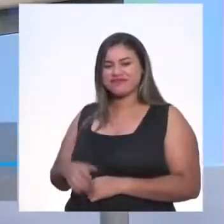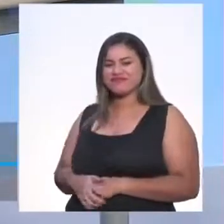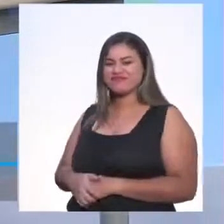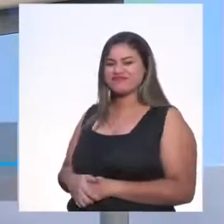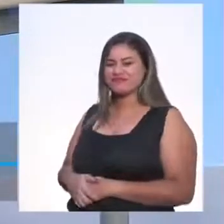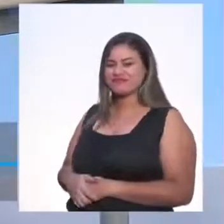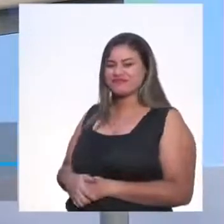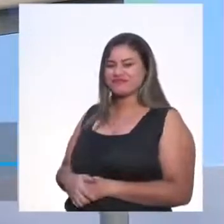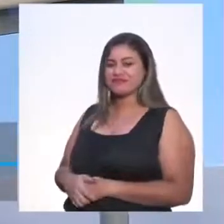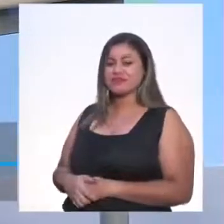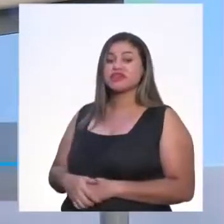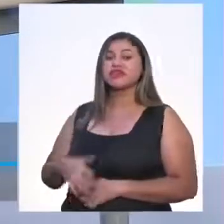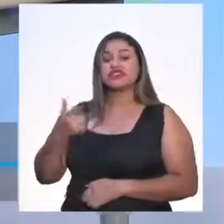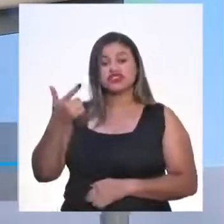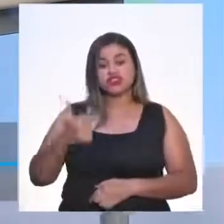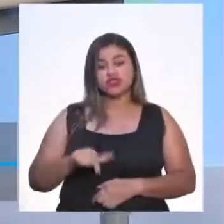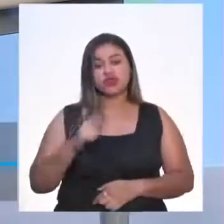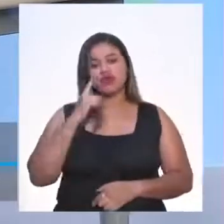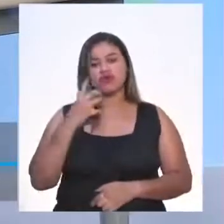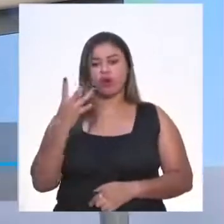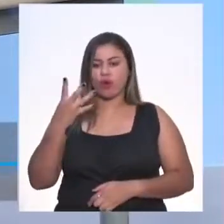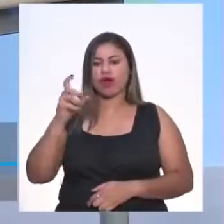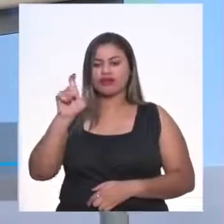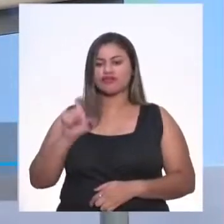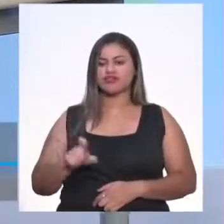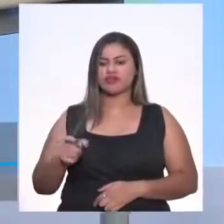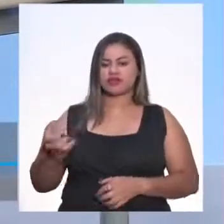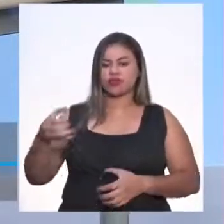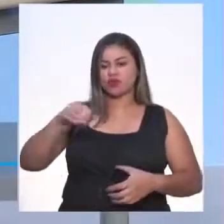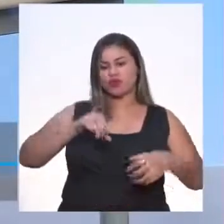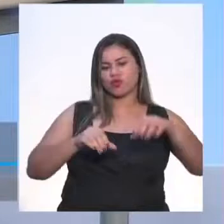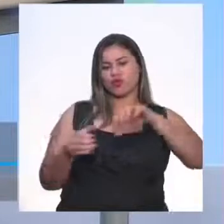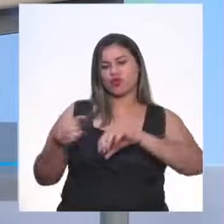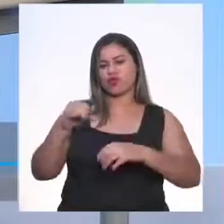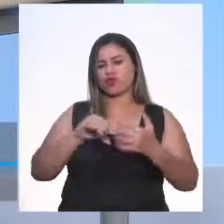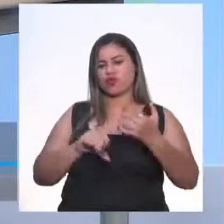3x. Eu faço a mesma coisa do outro lado, ó.